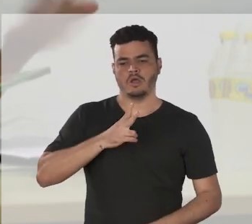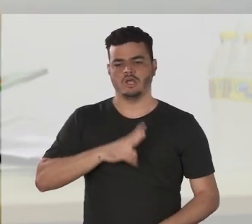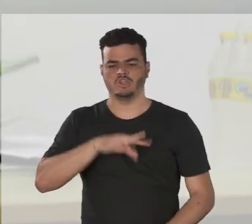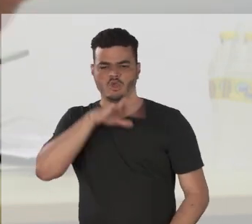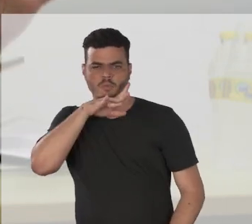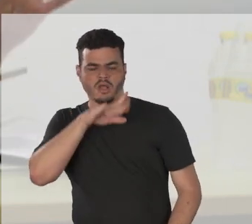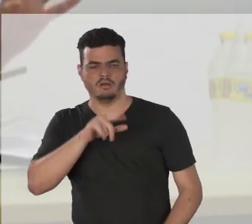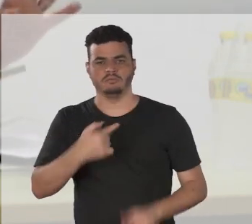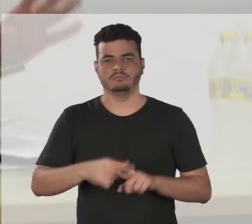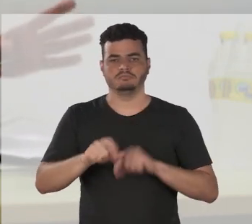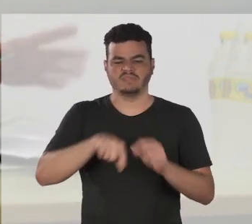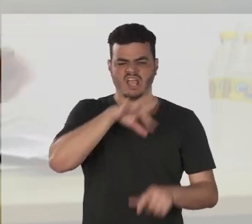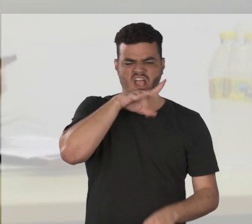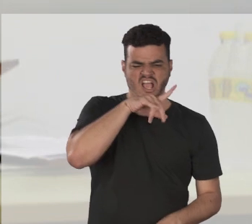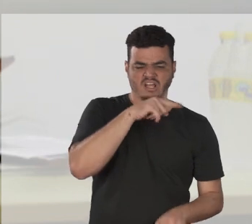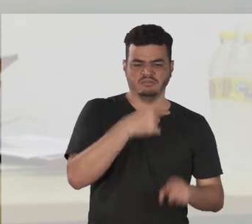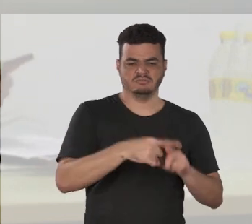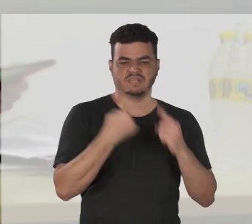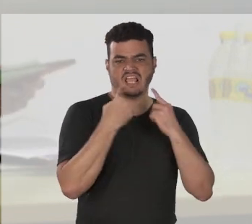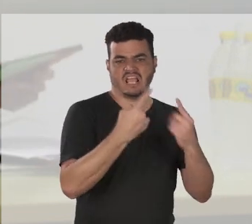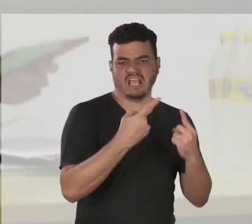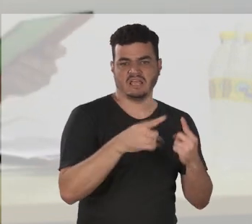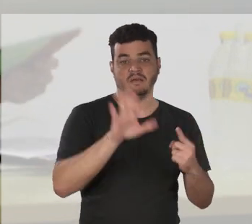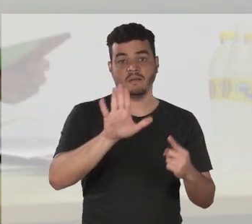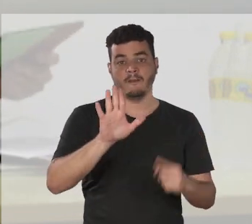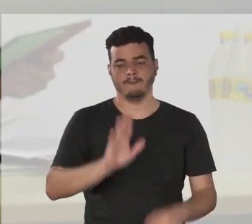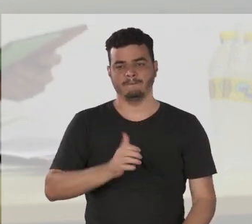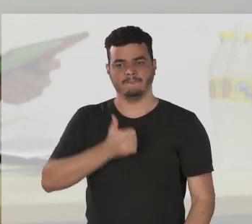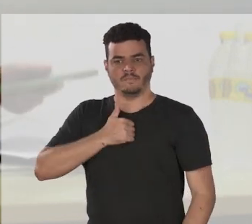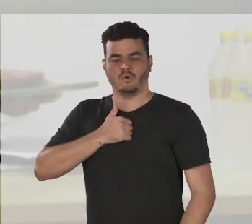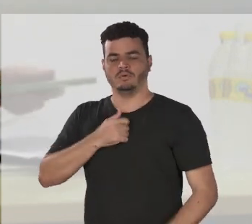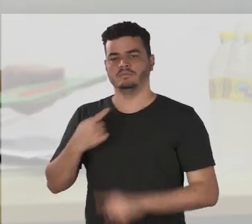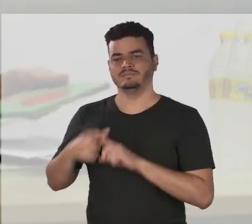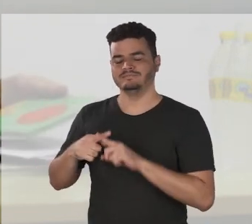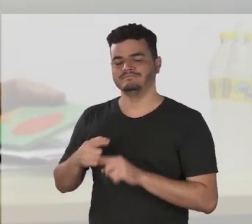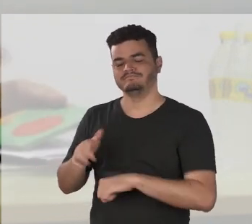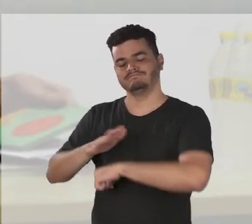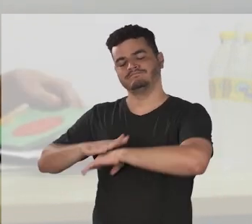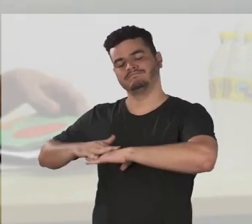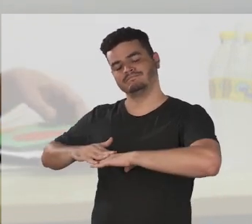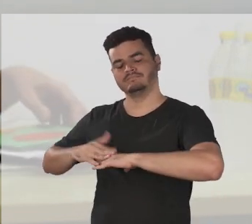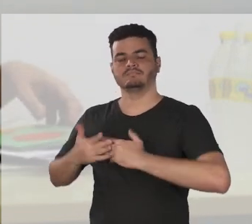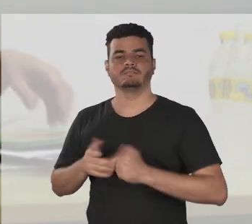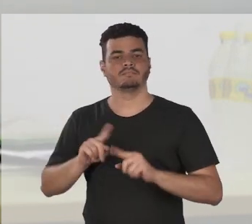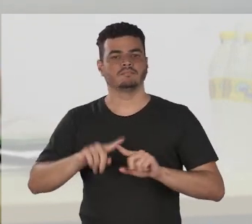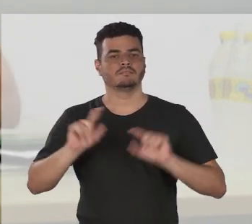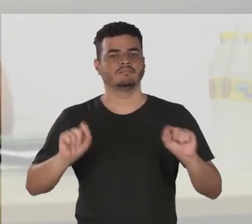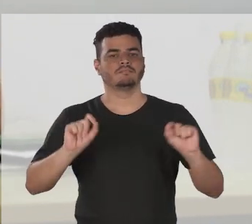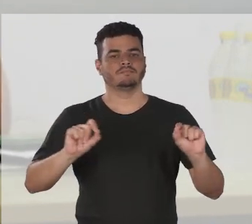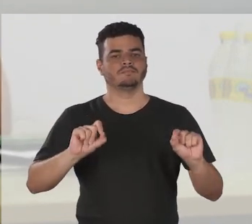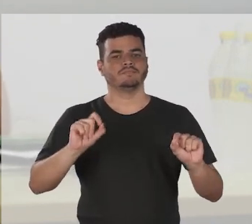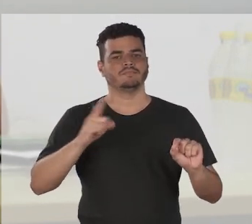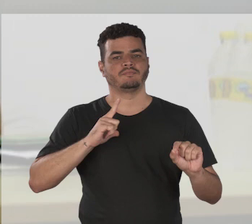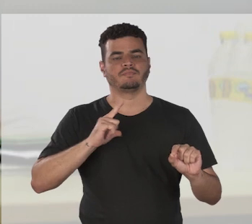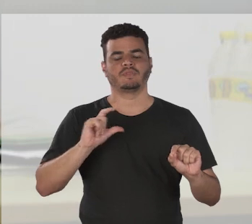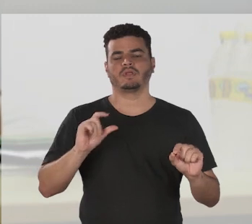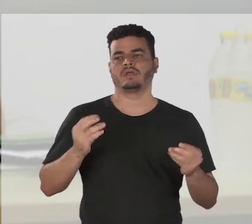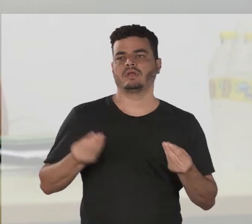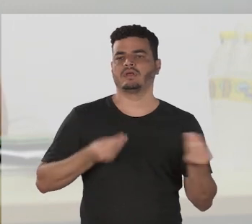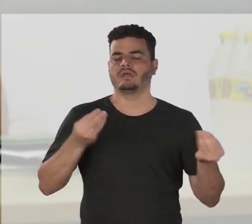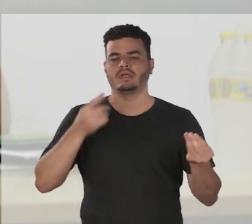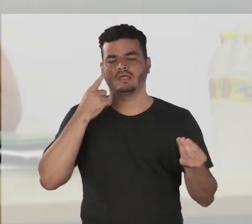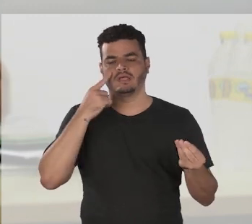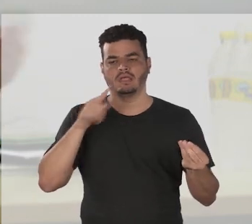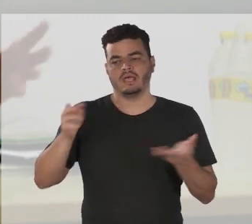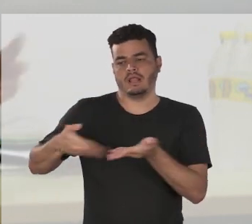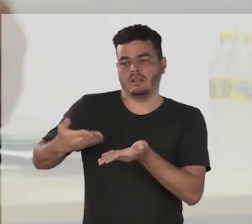claro, é mal quando se comporta mal e é bom quando se comporta bem. É bom como isso se vai resolvendo. Isso gerou uma série